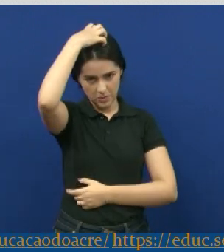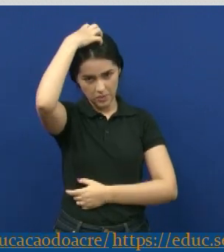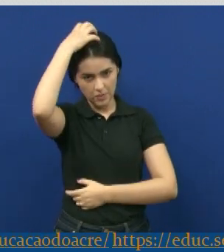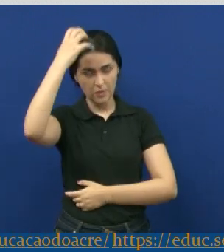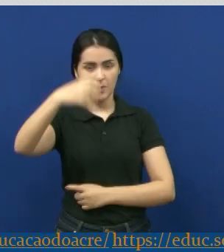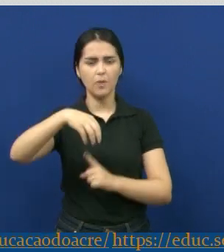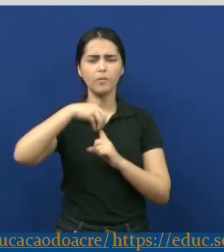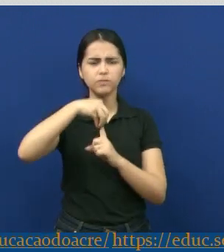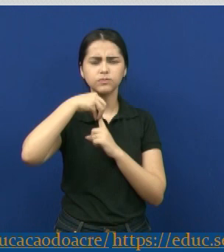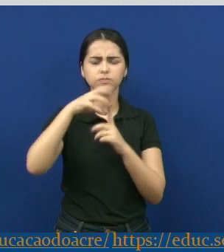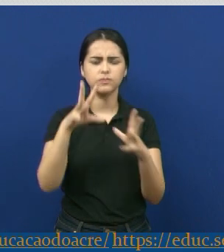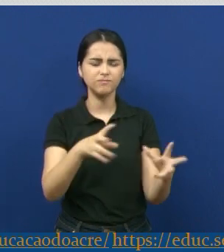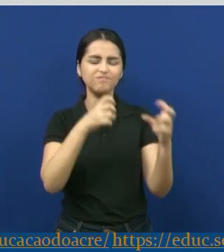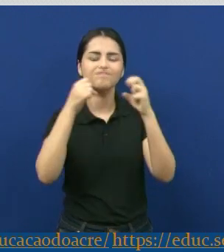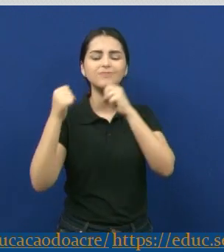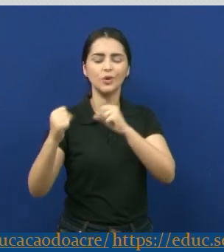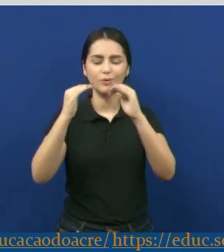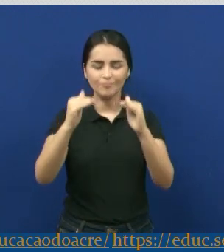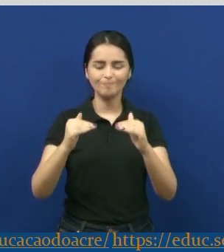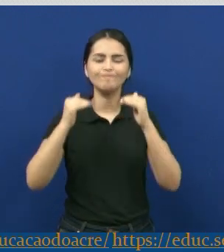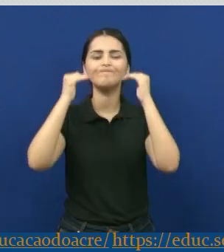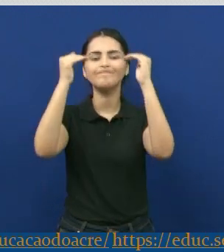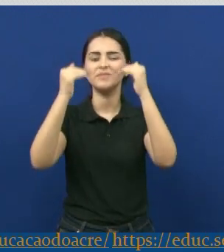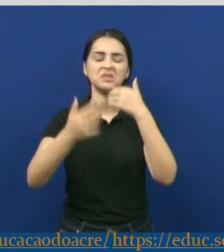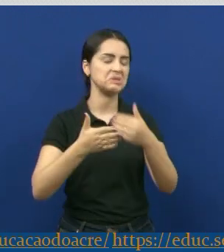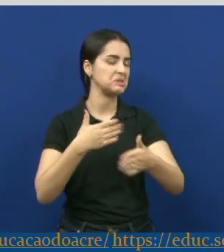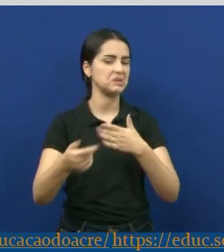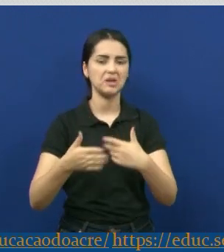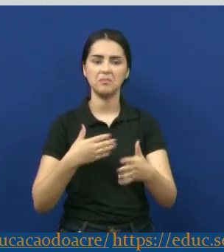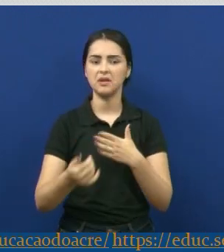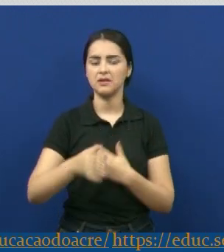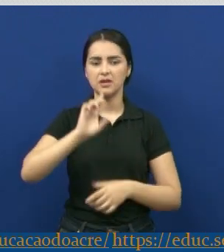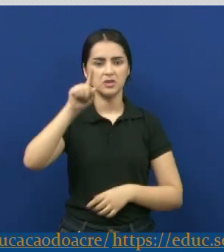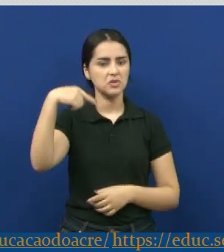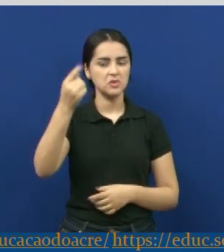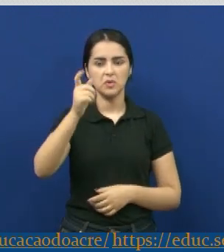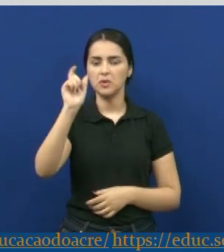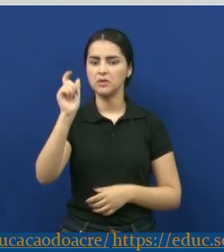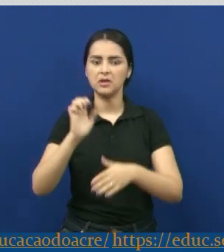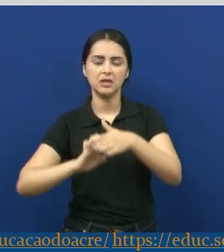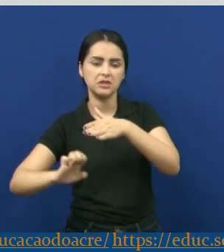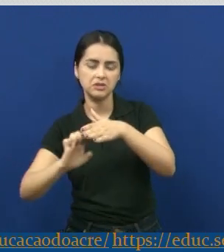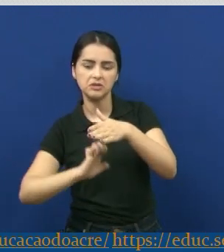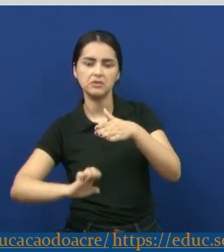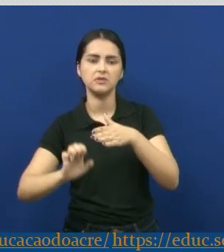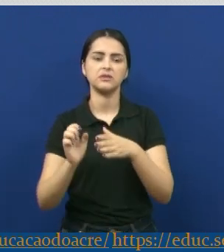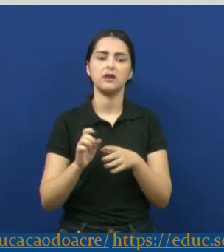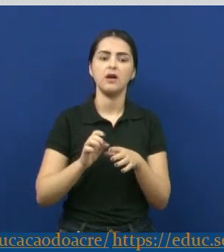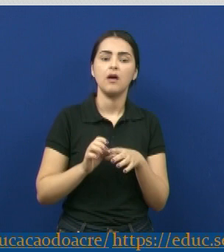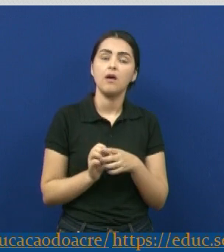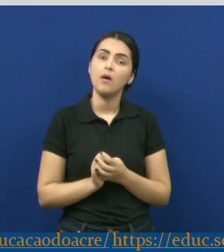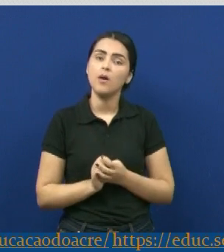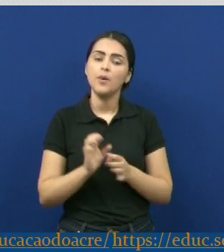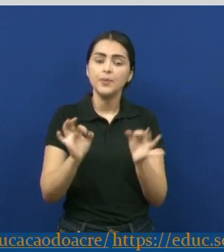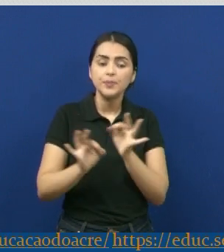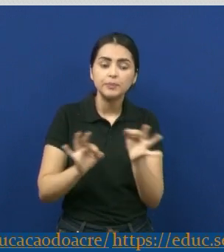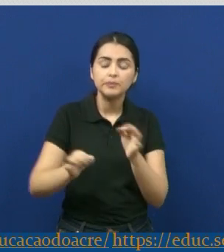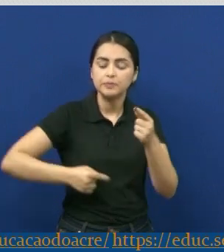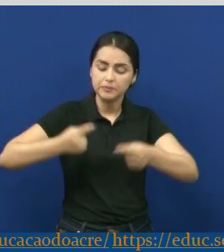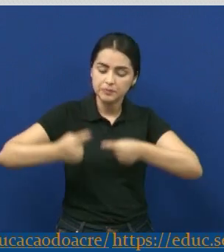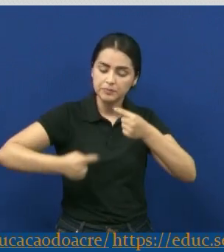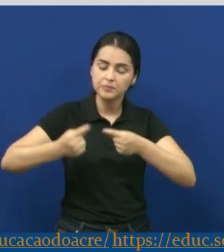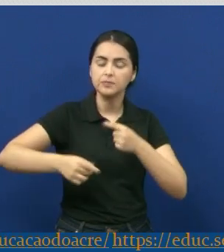ter poder absoluto, isto é, independente de outro órgão. É uma organização política na qual o